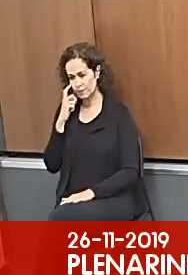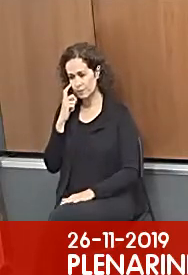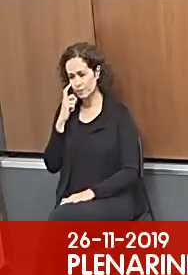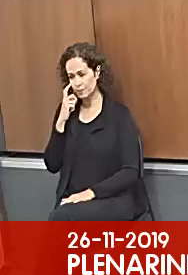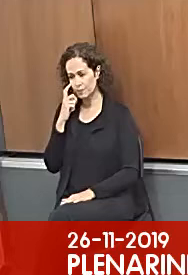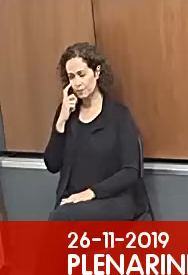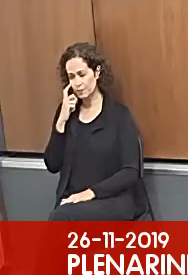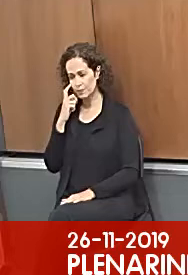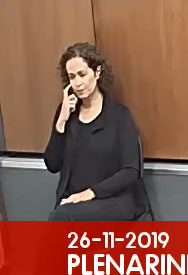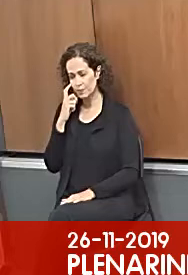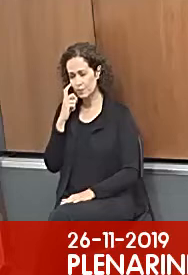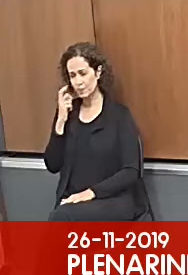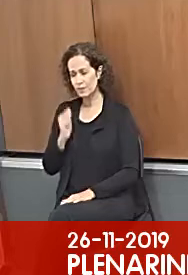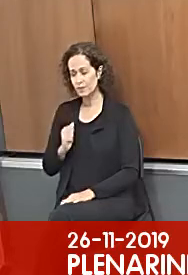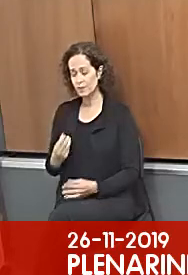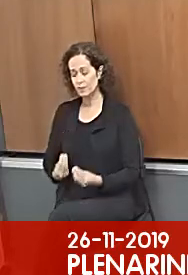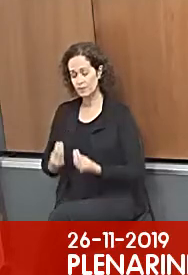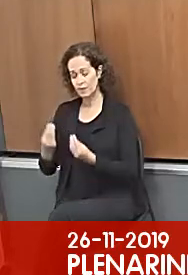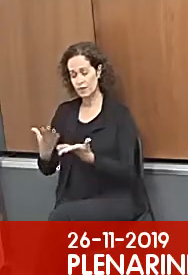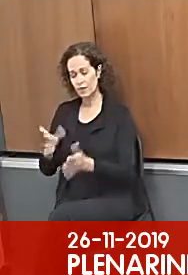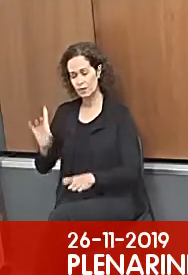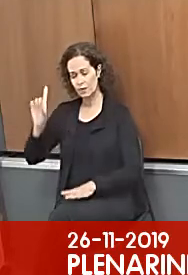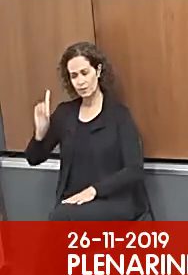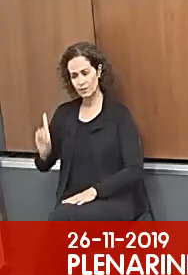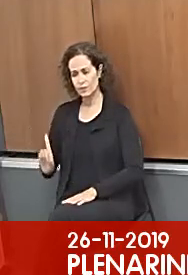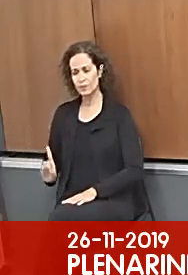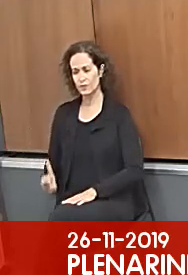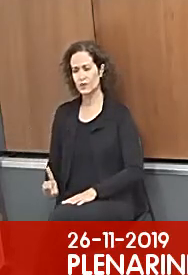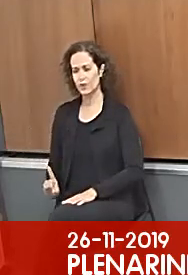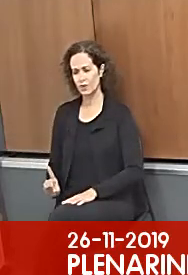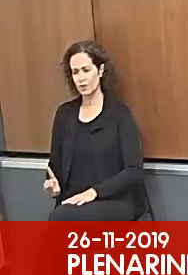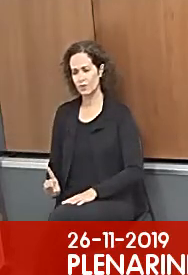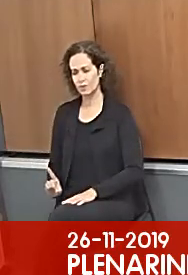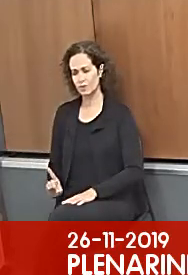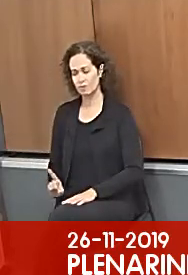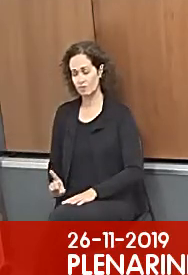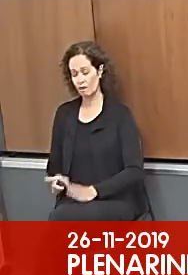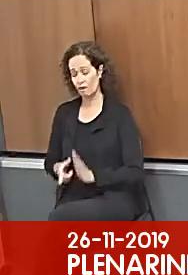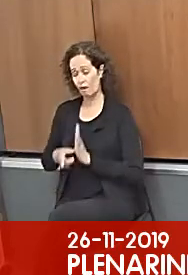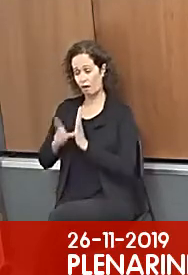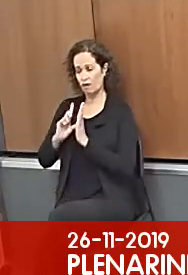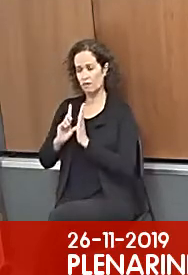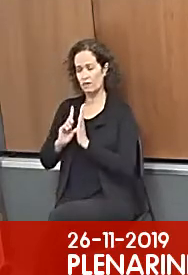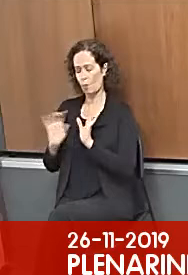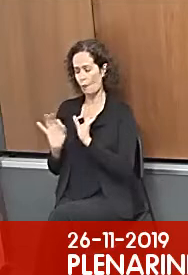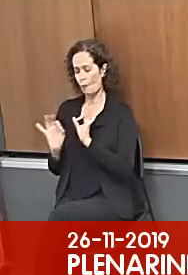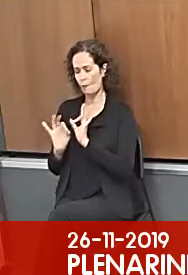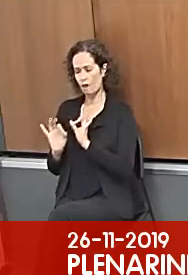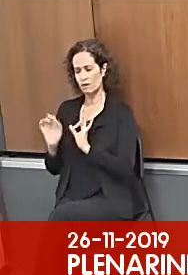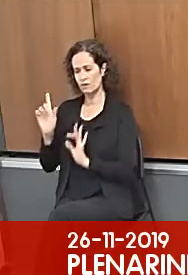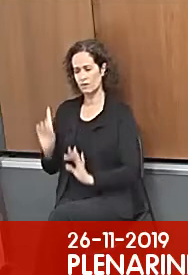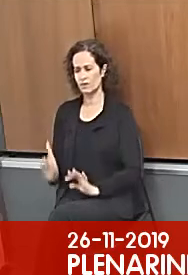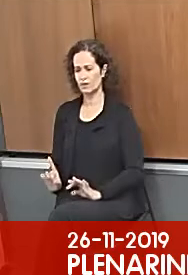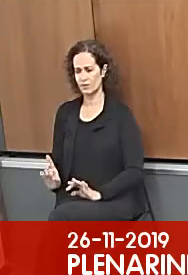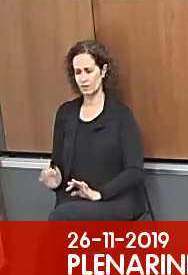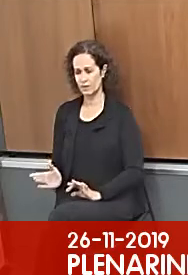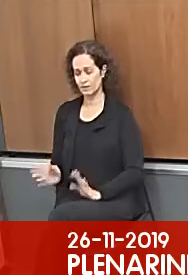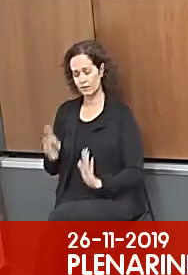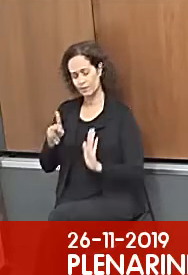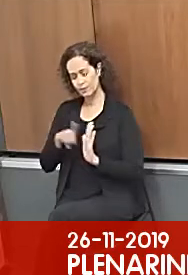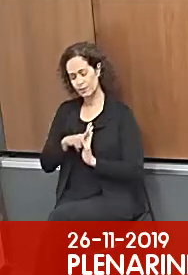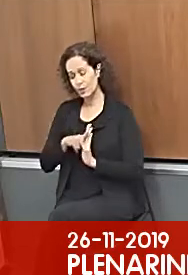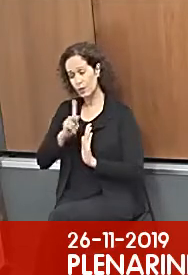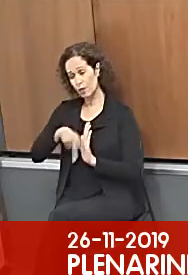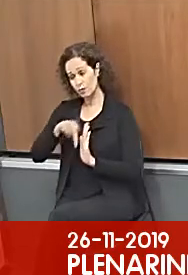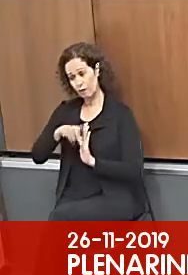que vai dar o direito que até então essas crianças não têm. Então, esse projeto estará garantindo o